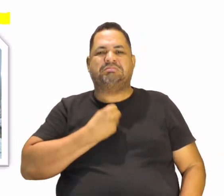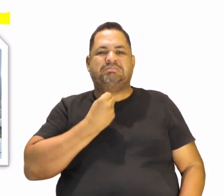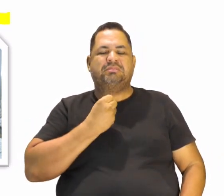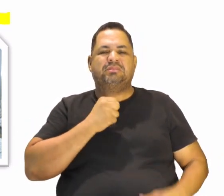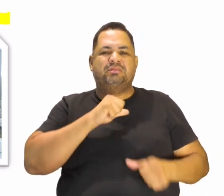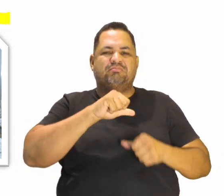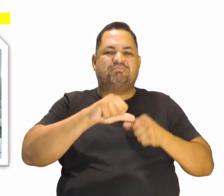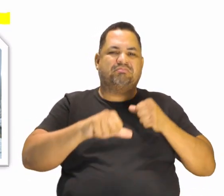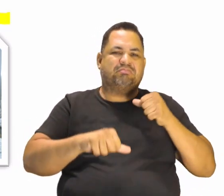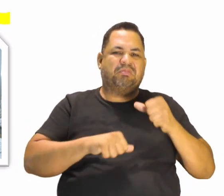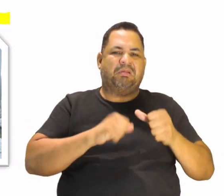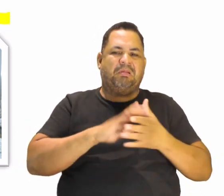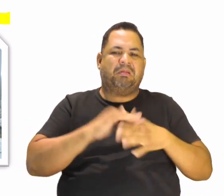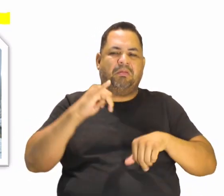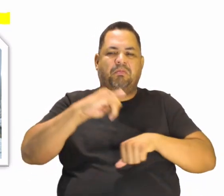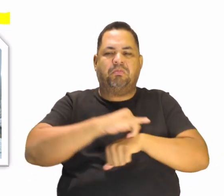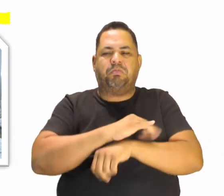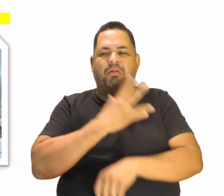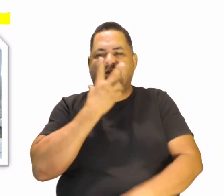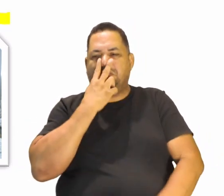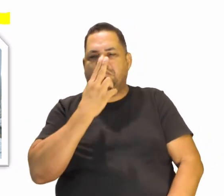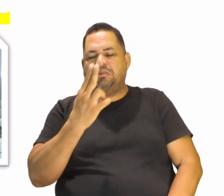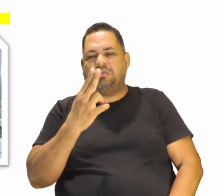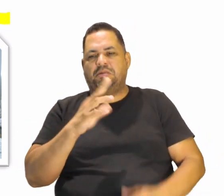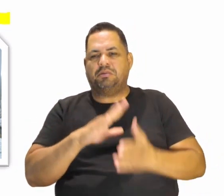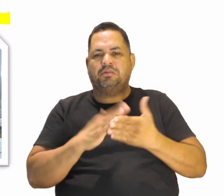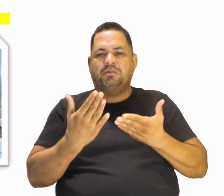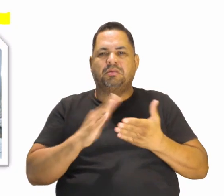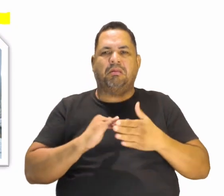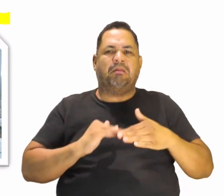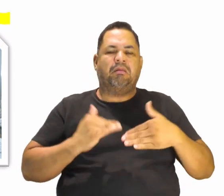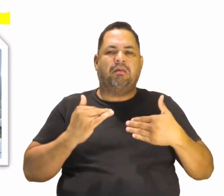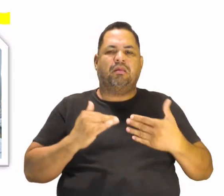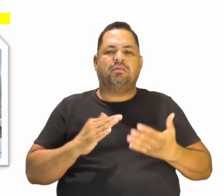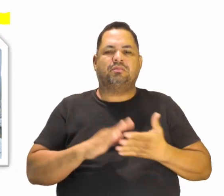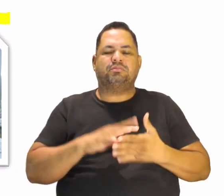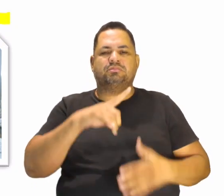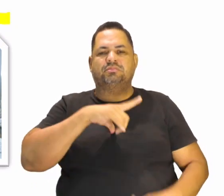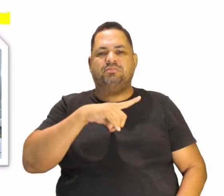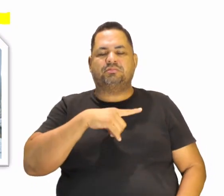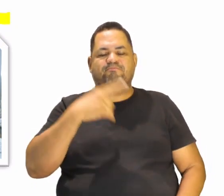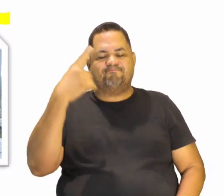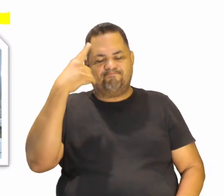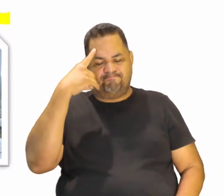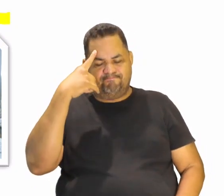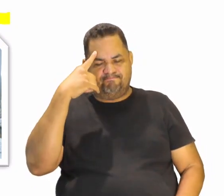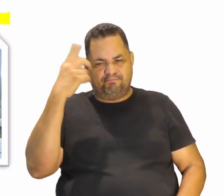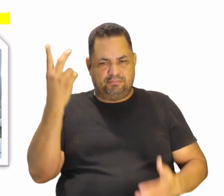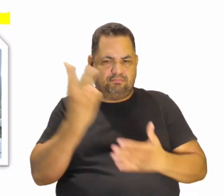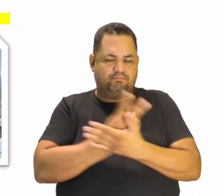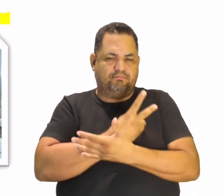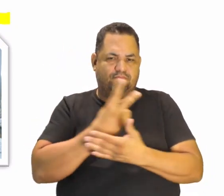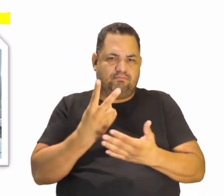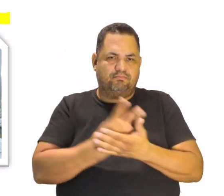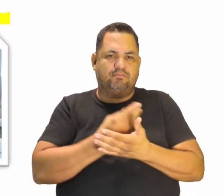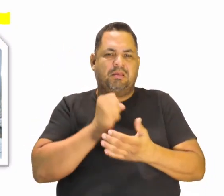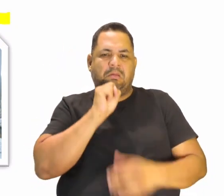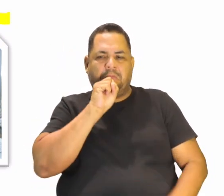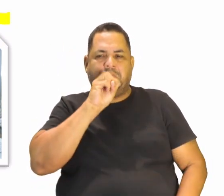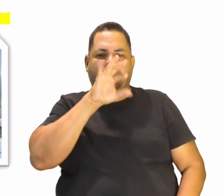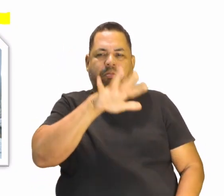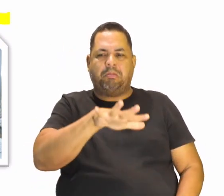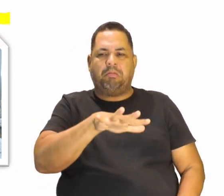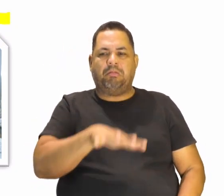tornar mais gorda, mais obesa, acima do peso, tem esses pensamentos errôneos. Então ela recusa aí o